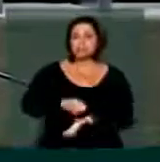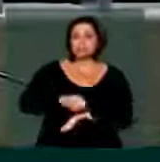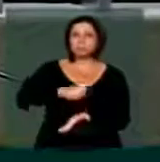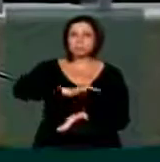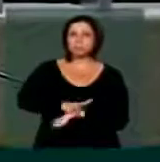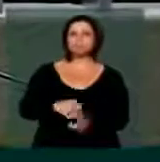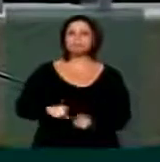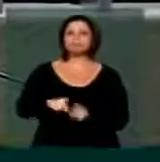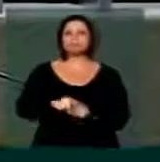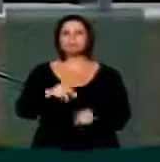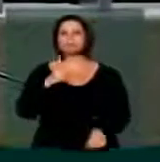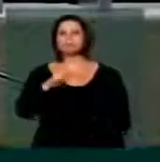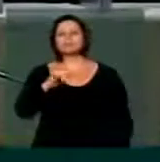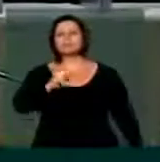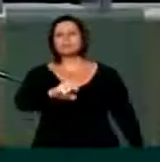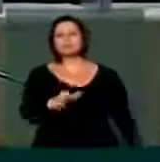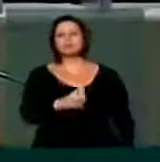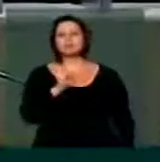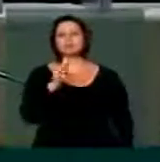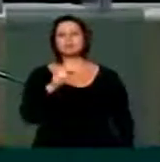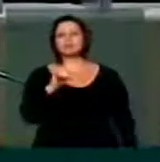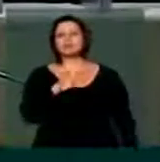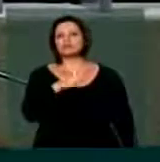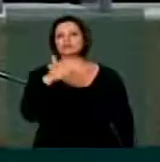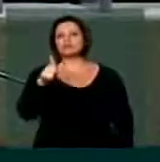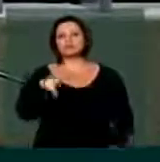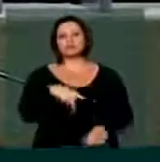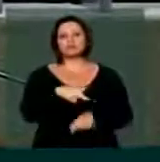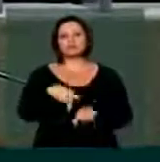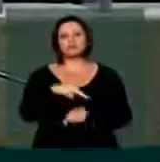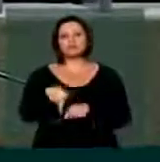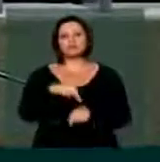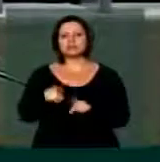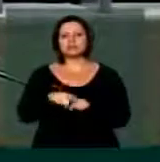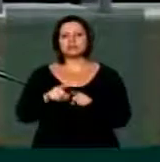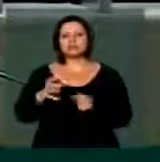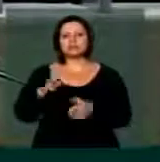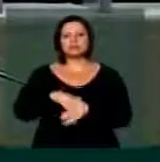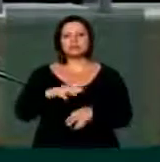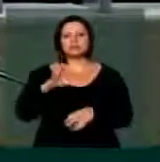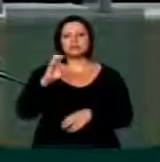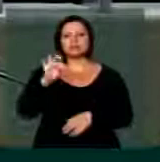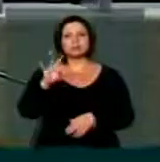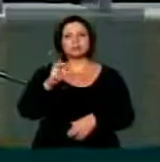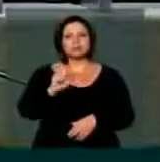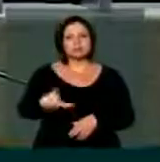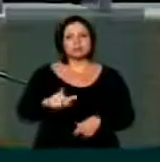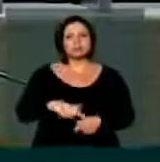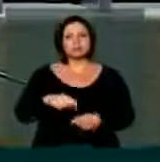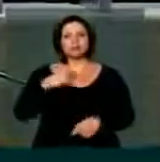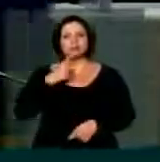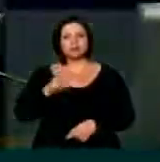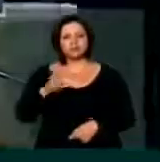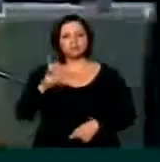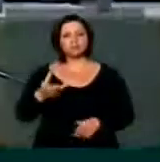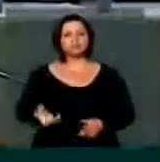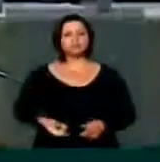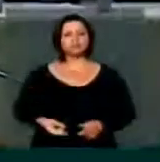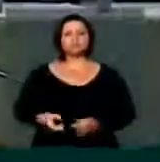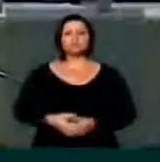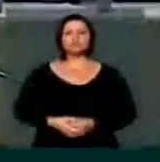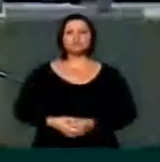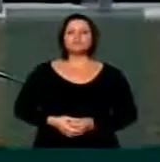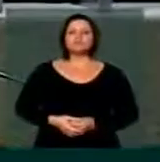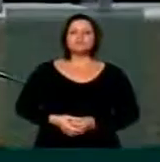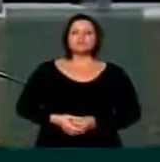pressionada pelo Fundo Monetário Internacional, pelos órgãos internacionais e pelos países centrais. E ela foi adiante, e com isso